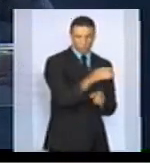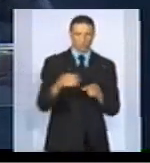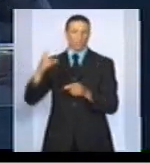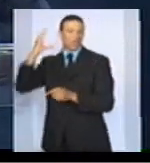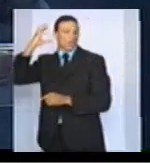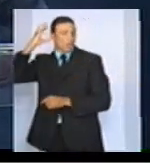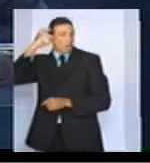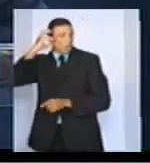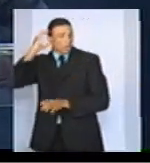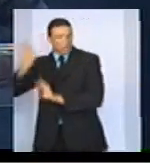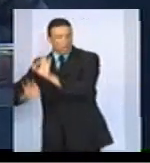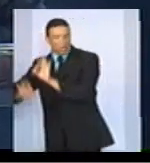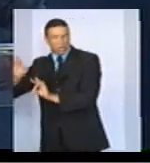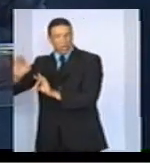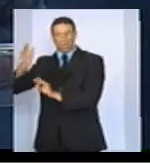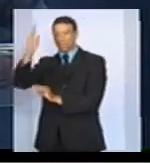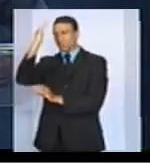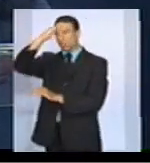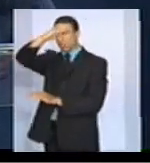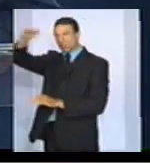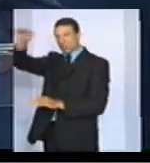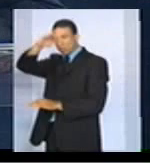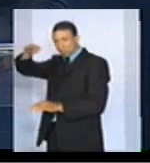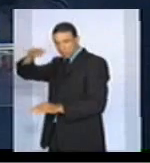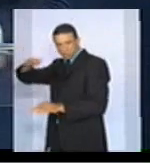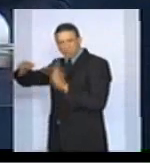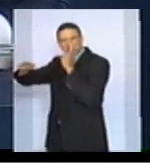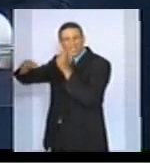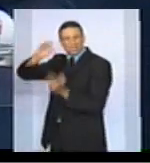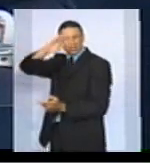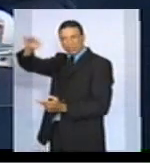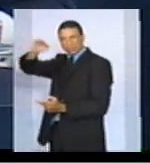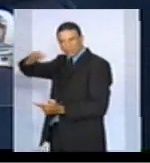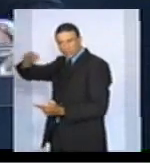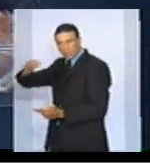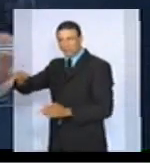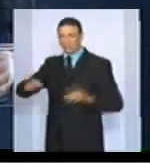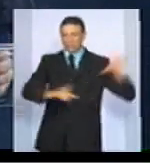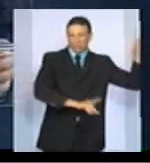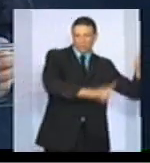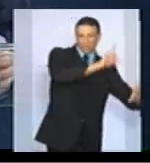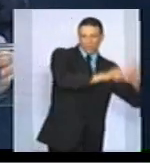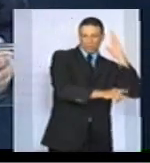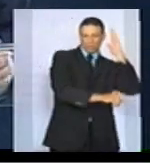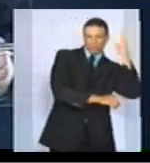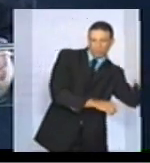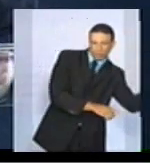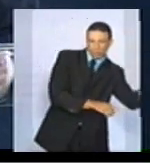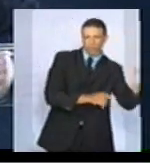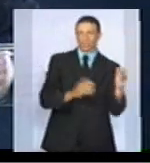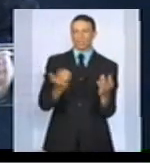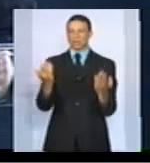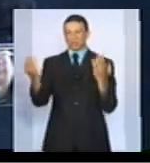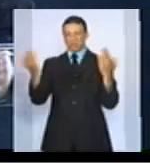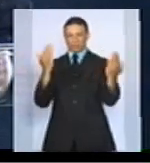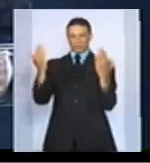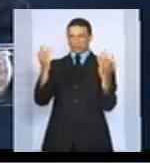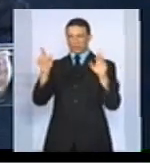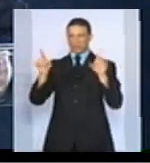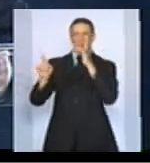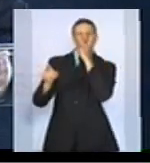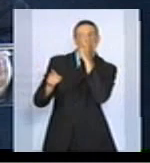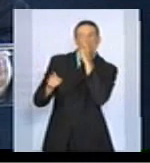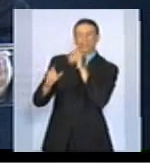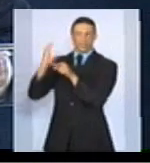tem uma programação vertical uma televisão uma estação de televisão um canal de TV por assinatura Não é ele é um nicho é que nem uma banca de jornal tem revista